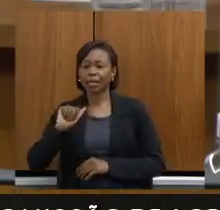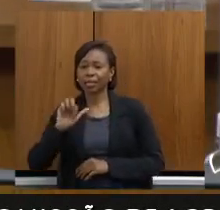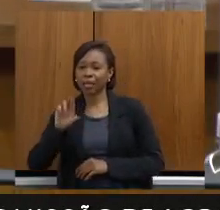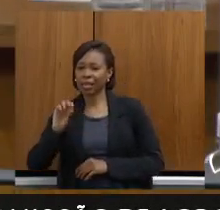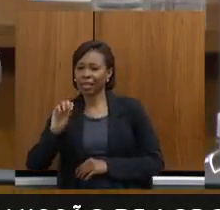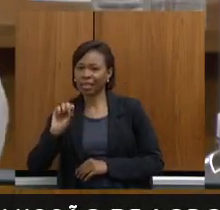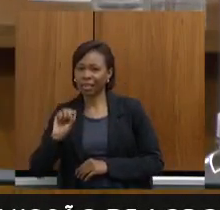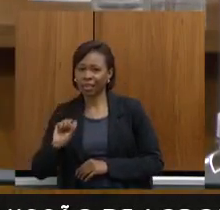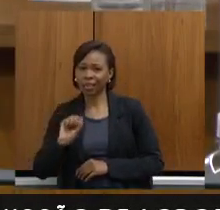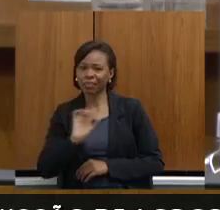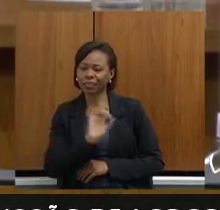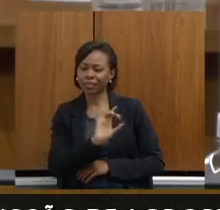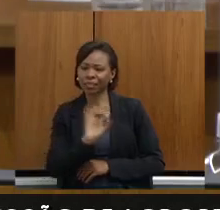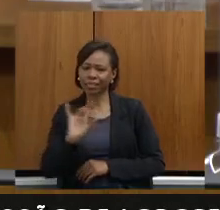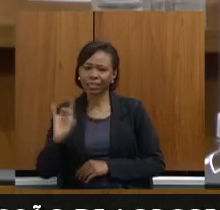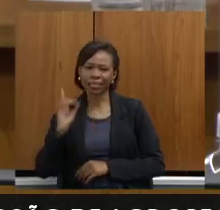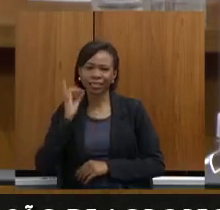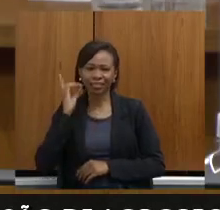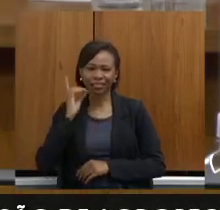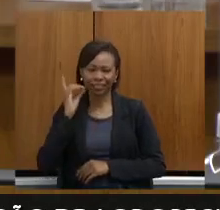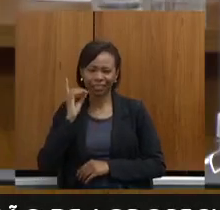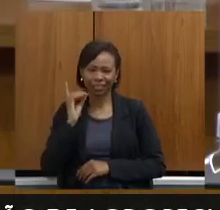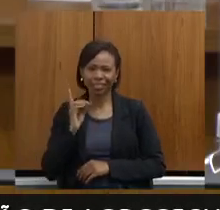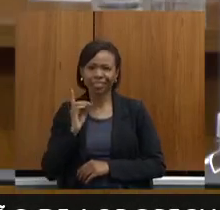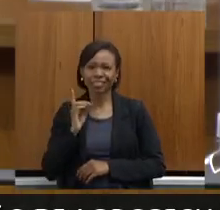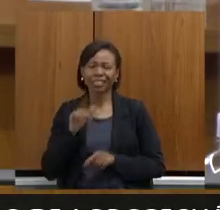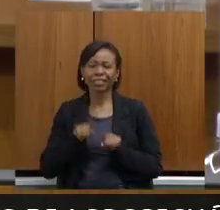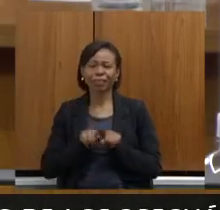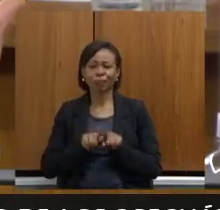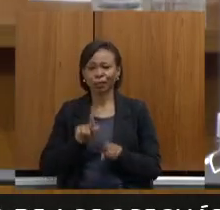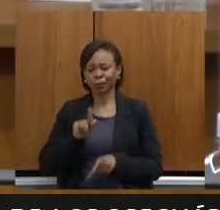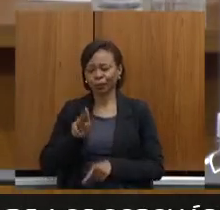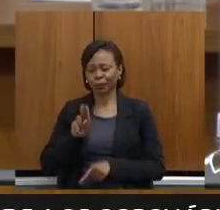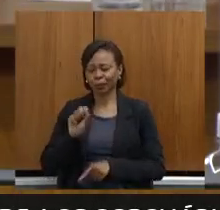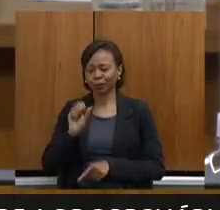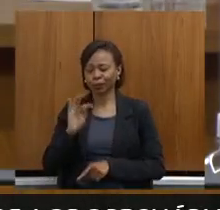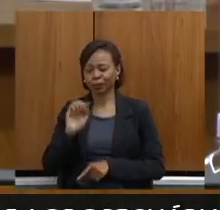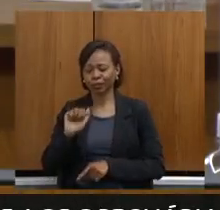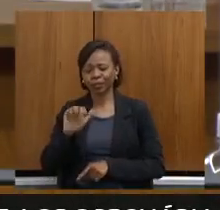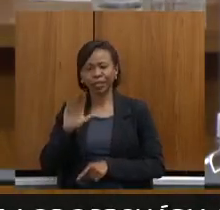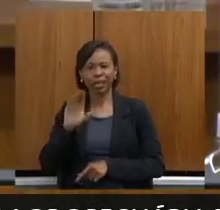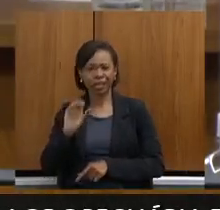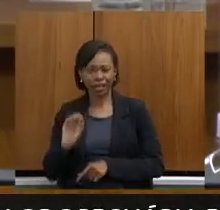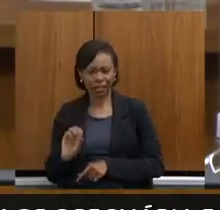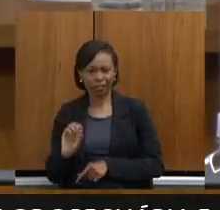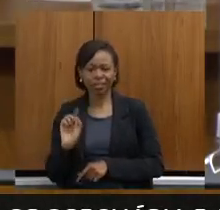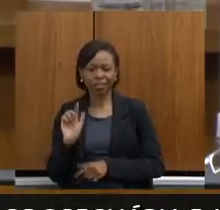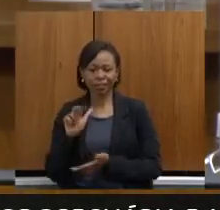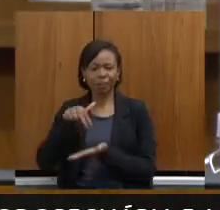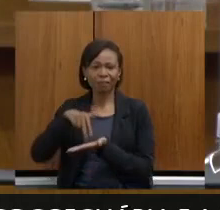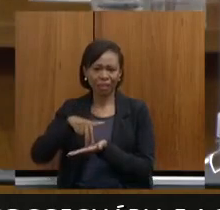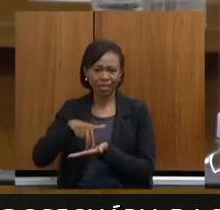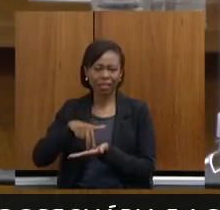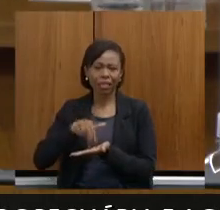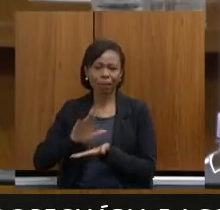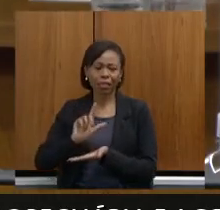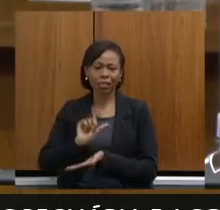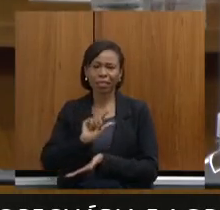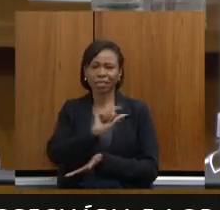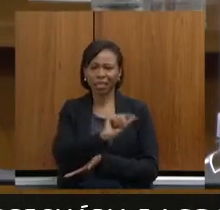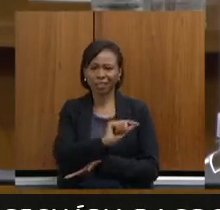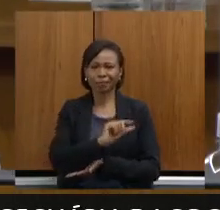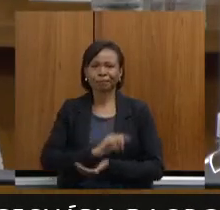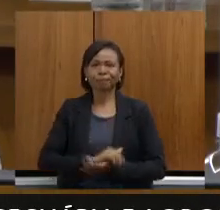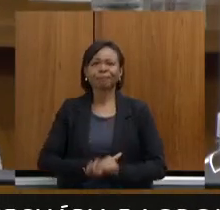Pimenta na mesa também Deputado Gustavo Valadares que passou por aqui acho que nos deixou nesse momento